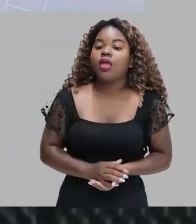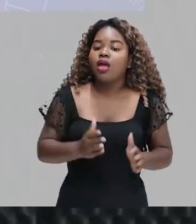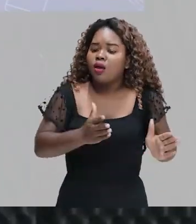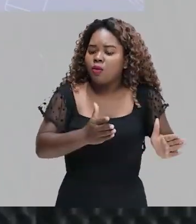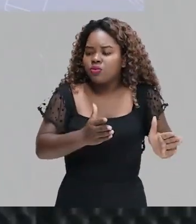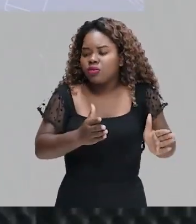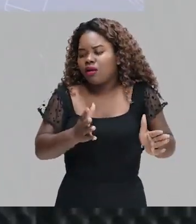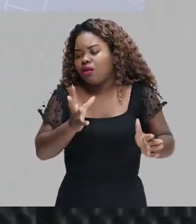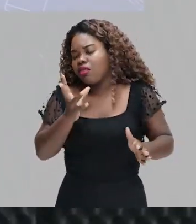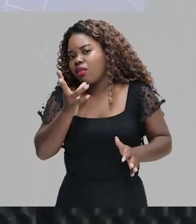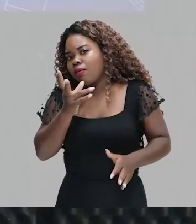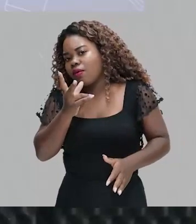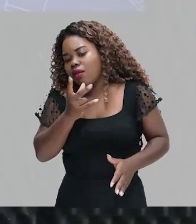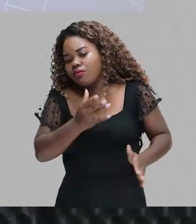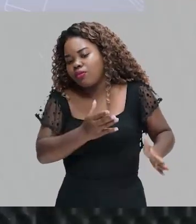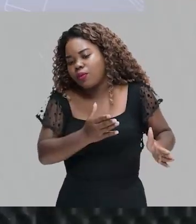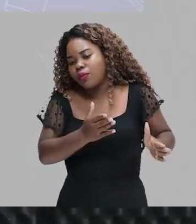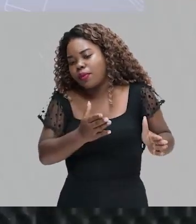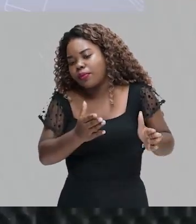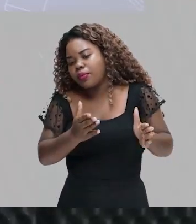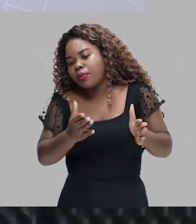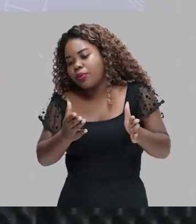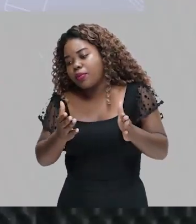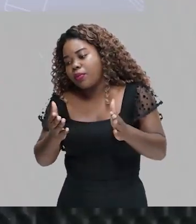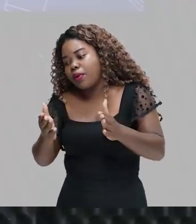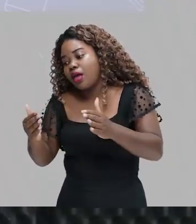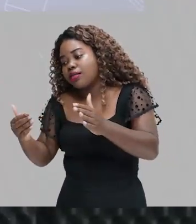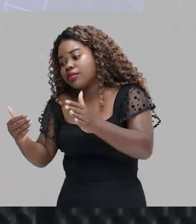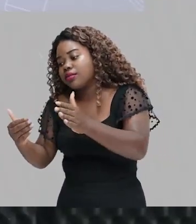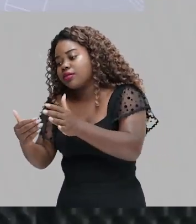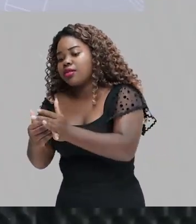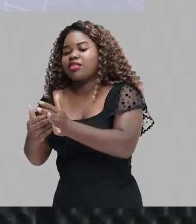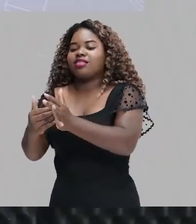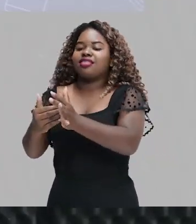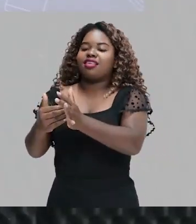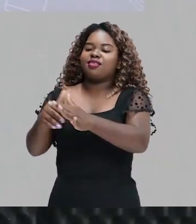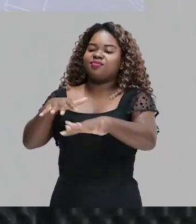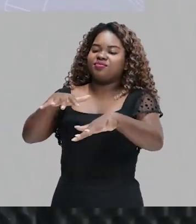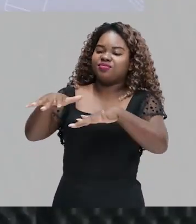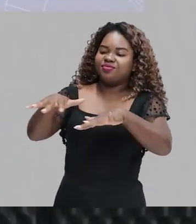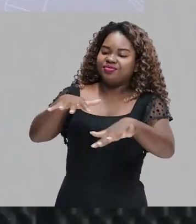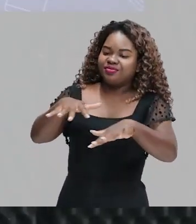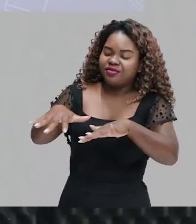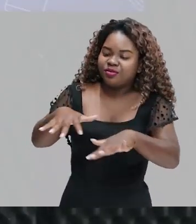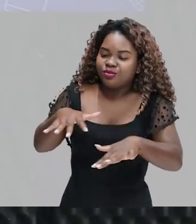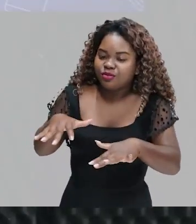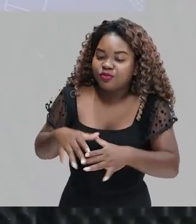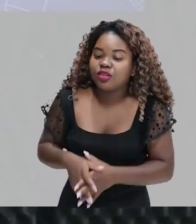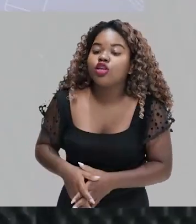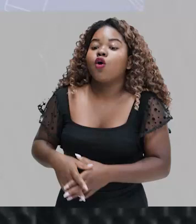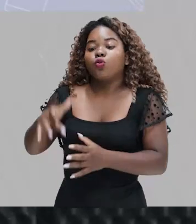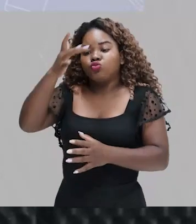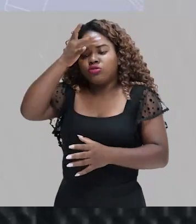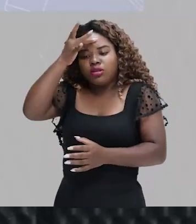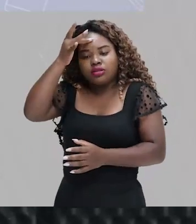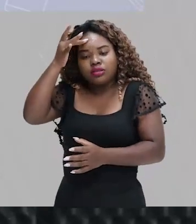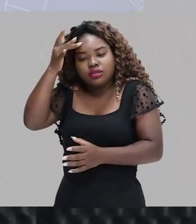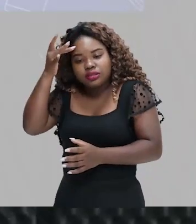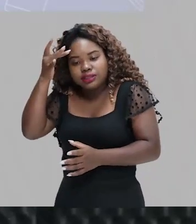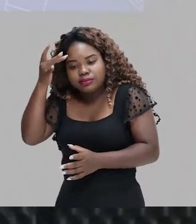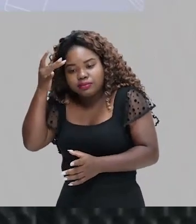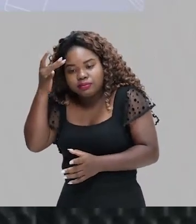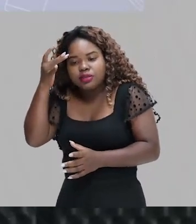processo lento, gradativo, que vai indo até você ter manifestações onde os artistas da época, e eu vou falar